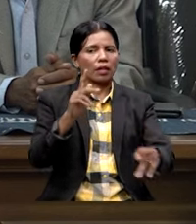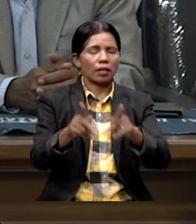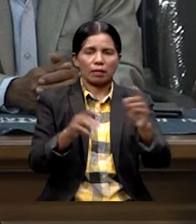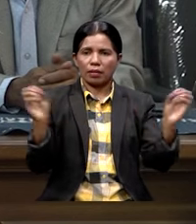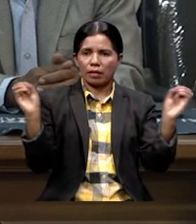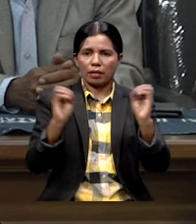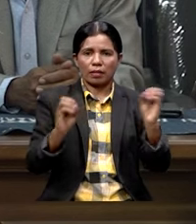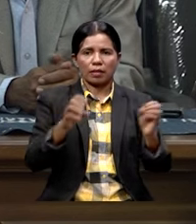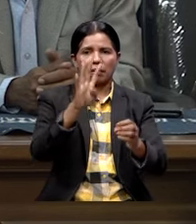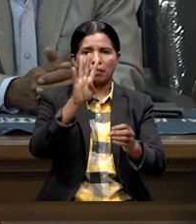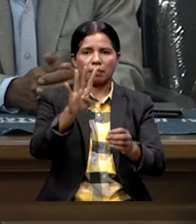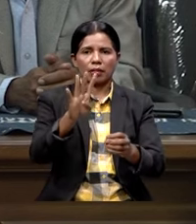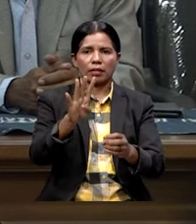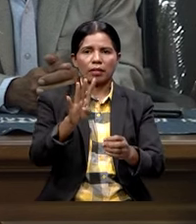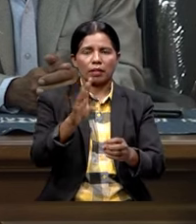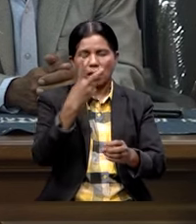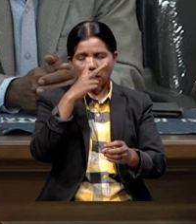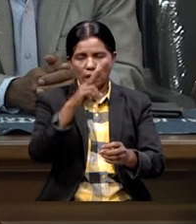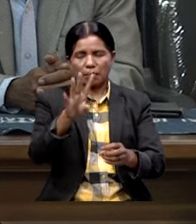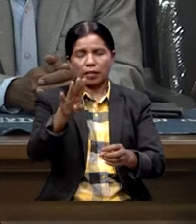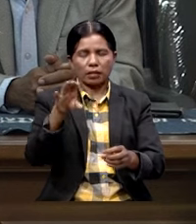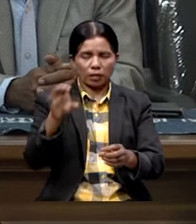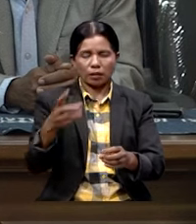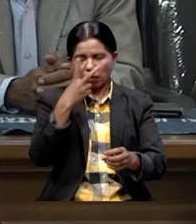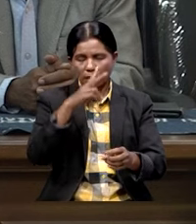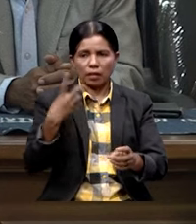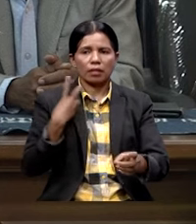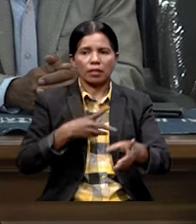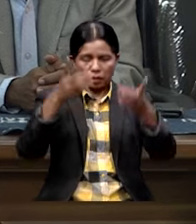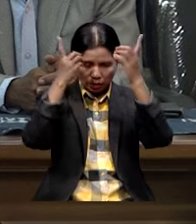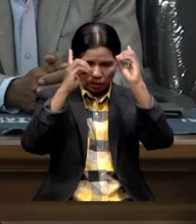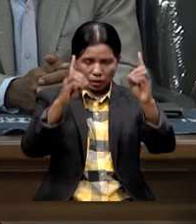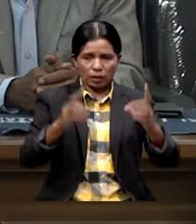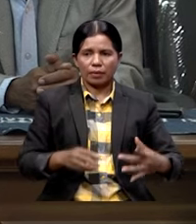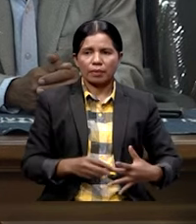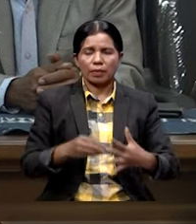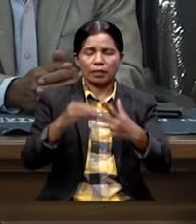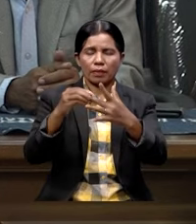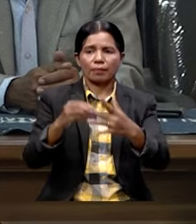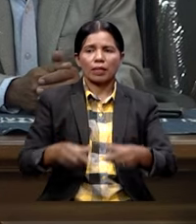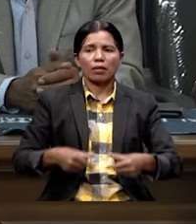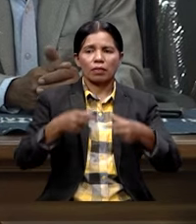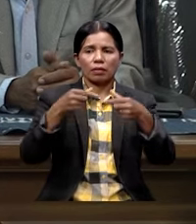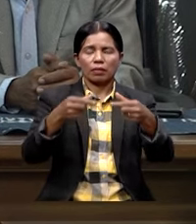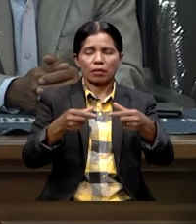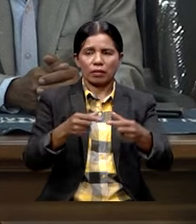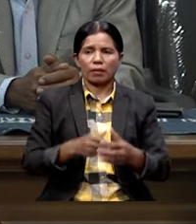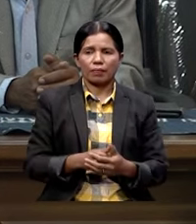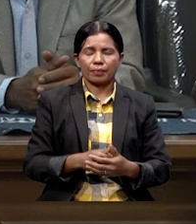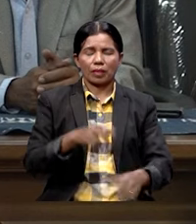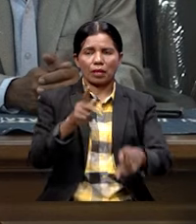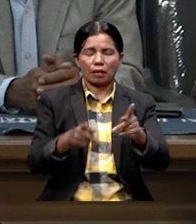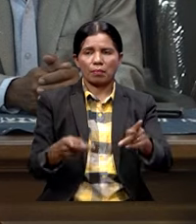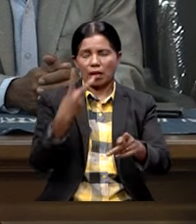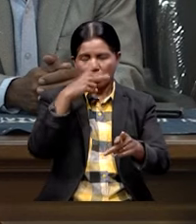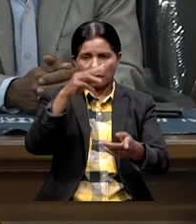só 400 de uma mais alo regularização então ita decidi tan especificamente for fale período ba regularização